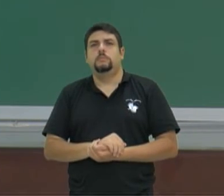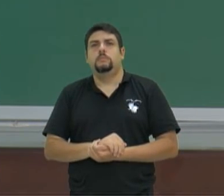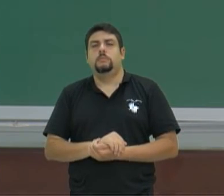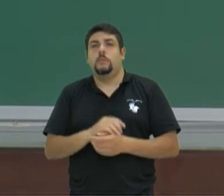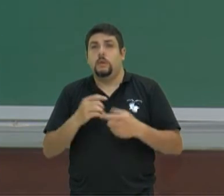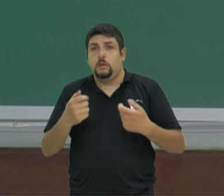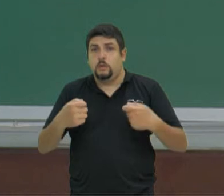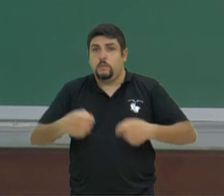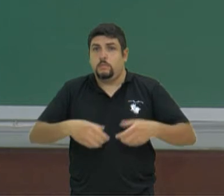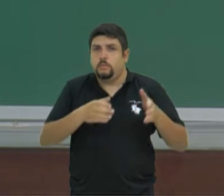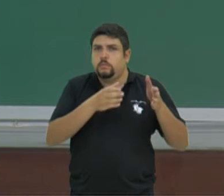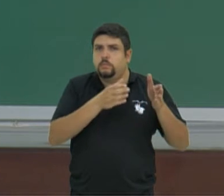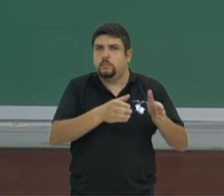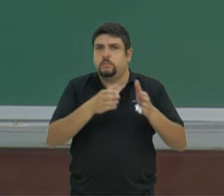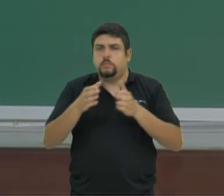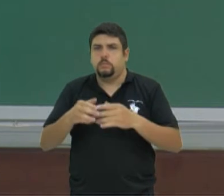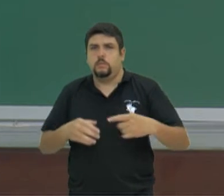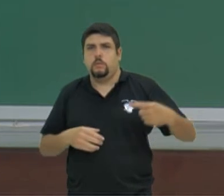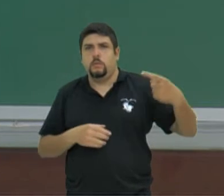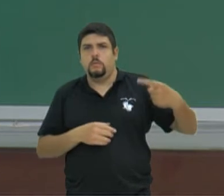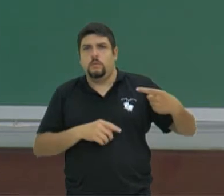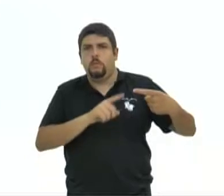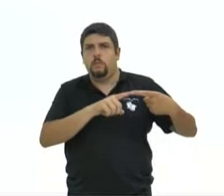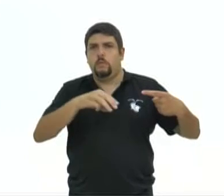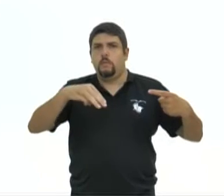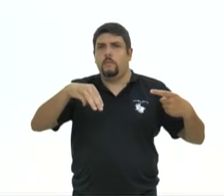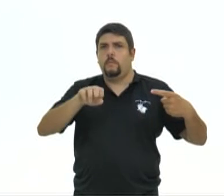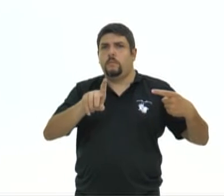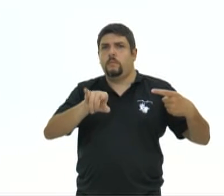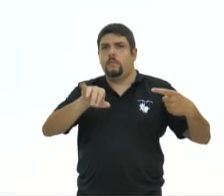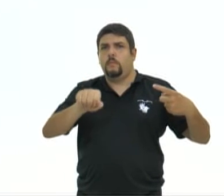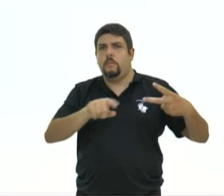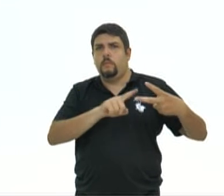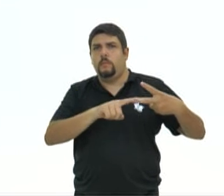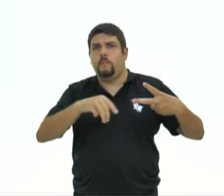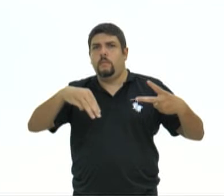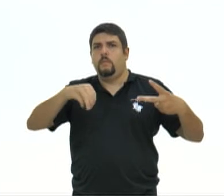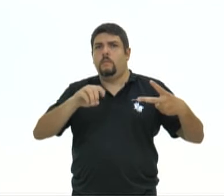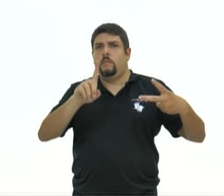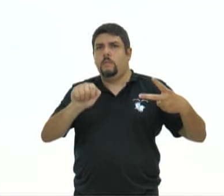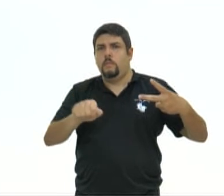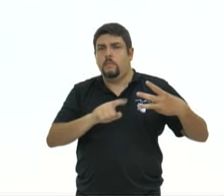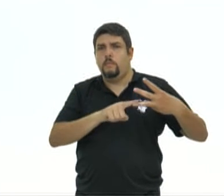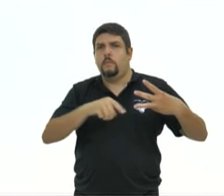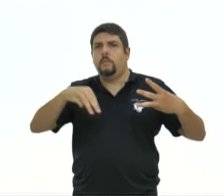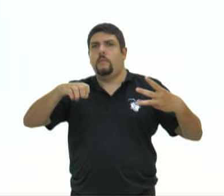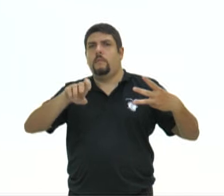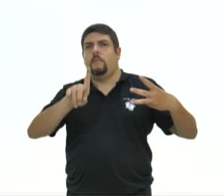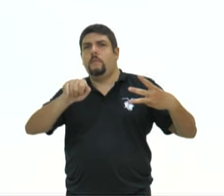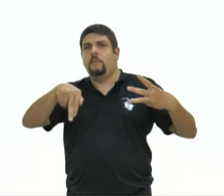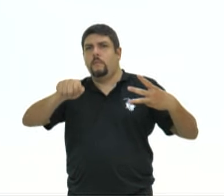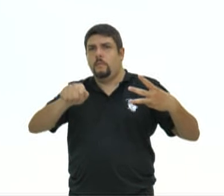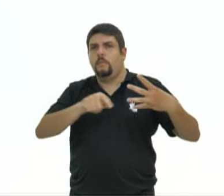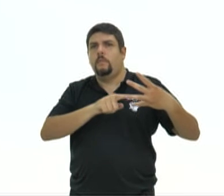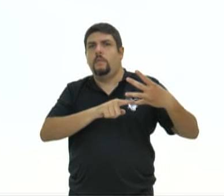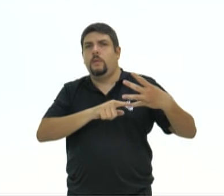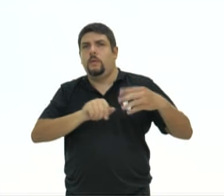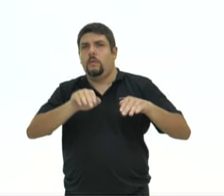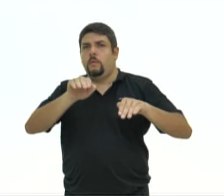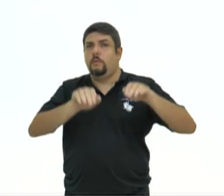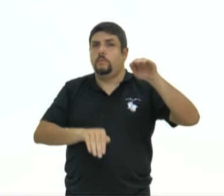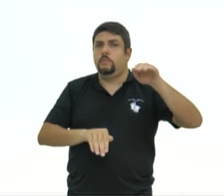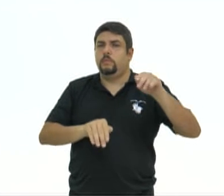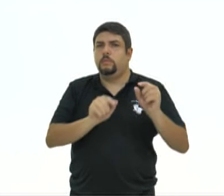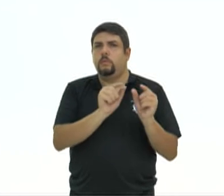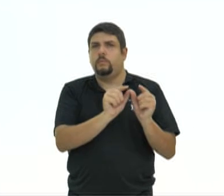que estar nessa ordem. O primeiro número vai ser a média, o segundo número a moda, o terceiro número a mediana e o quarto número é a amplitude. Tá